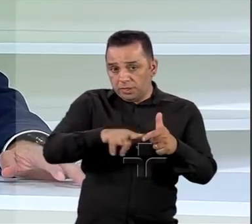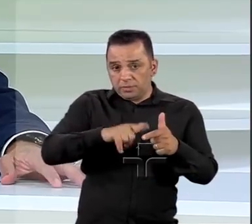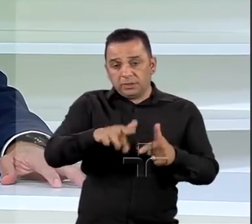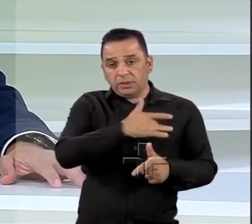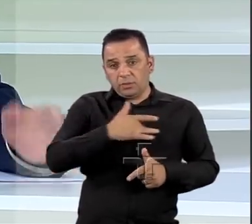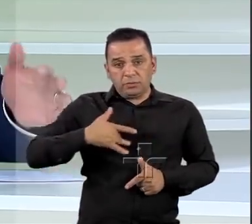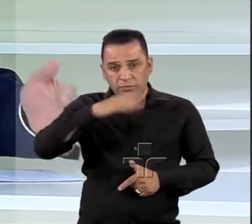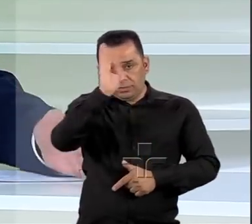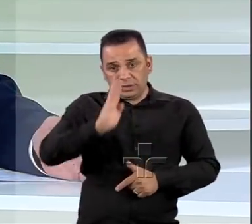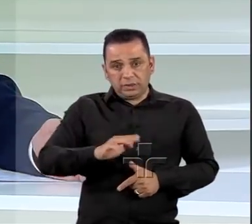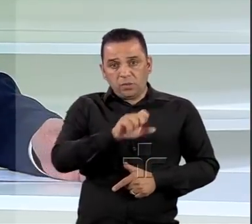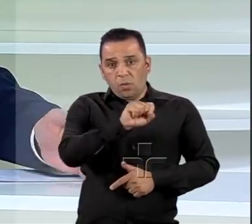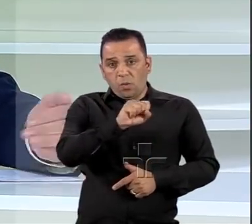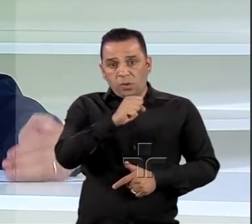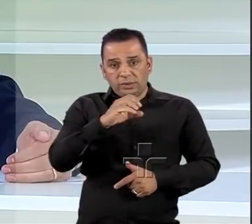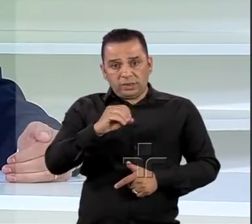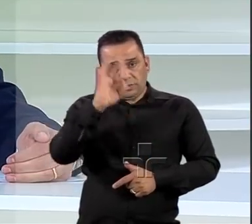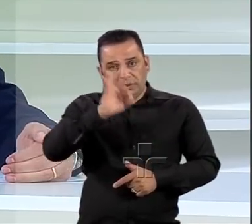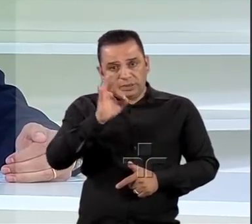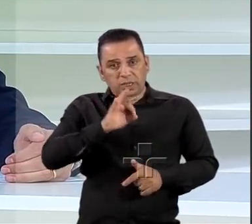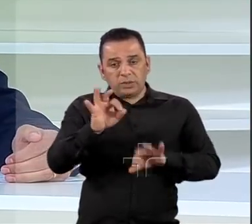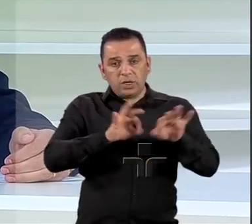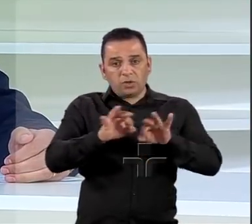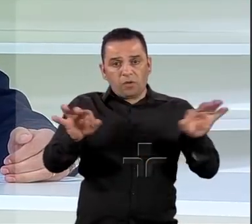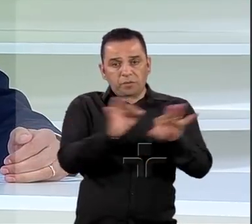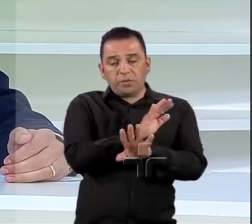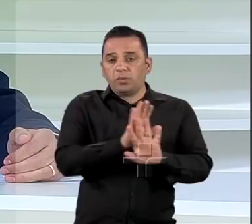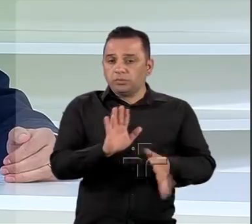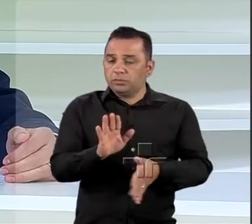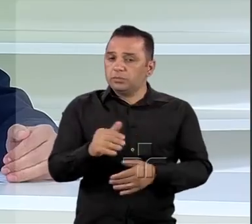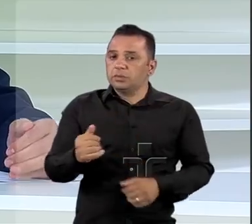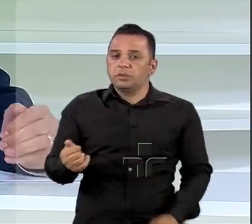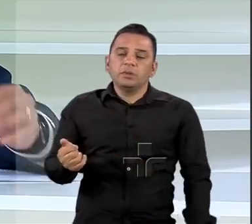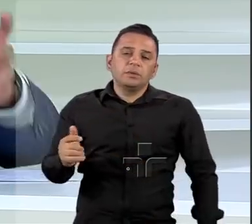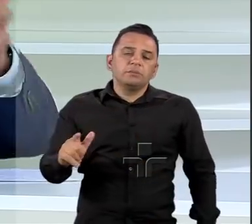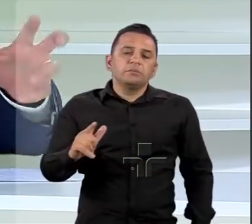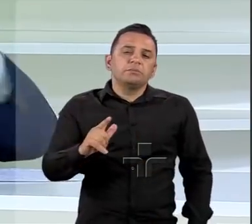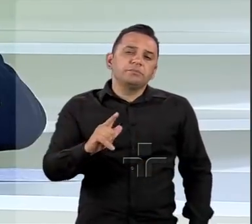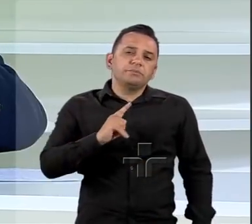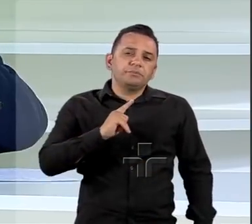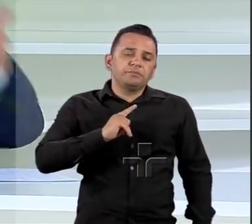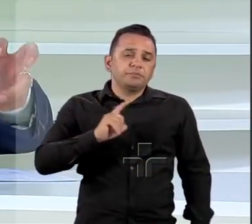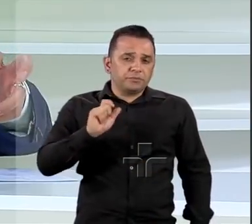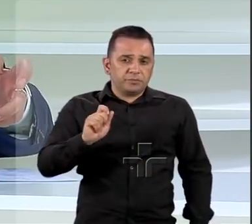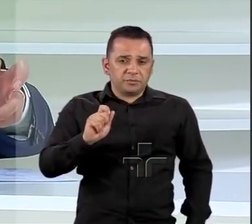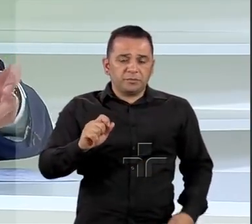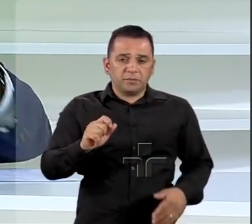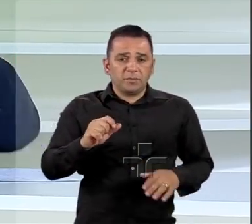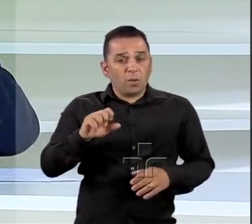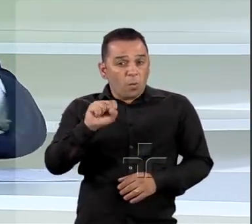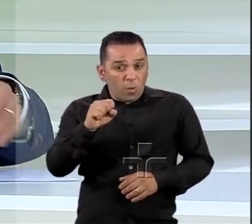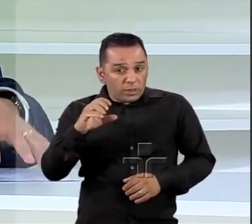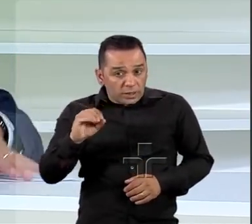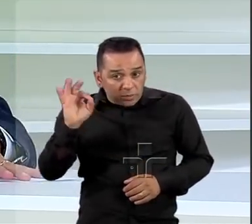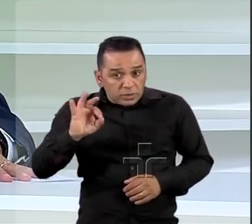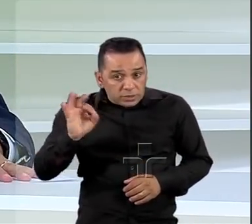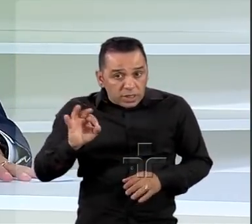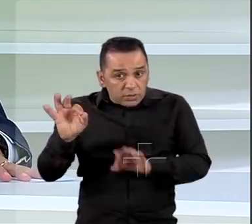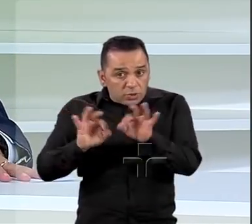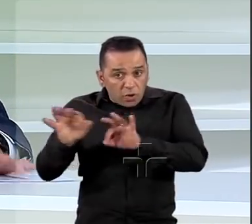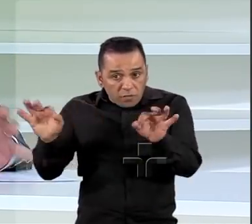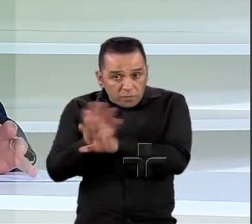país. Se ela for bem feita e for resolutiva, ela resolve esses 80% e esses